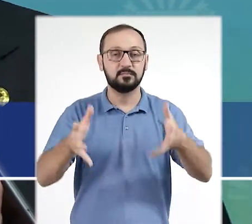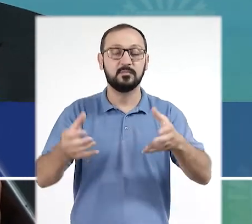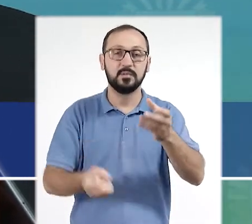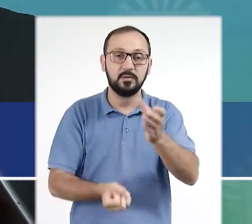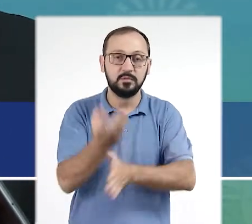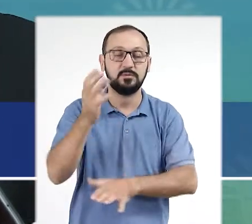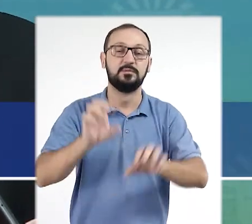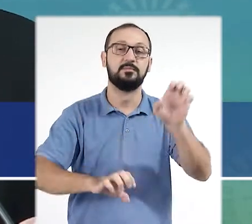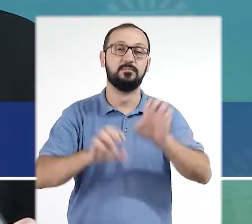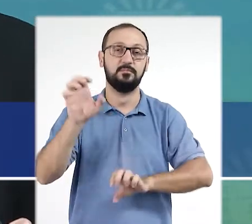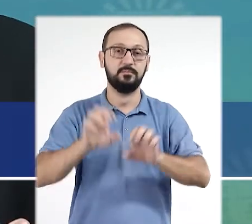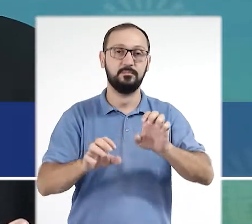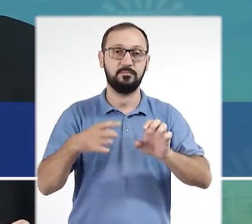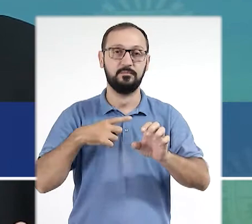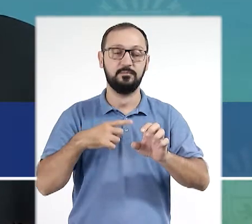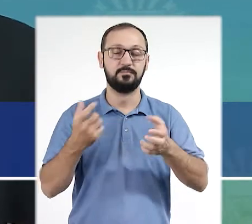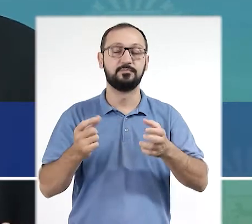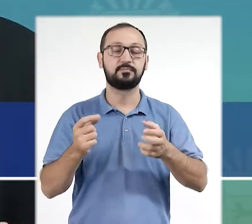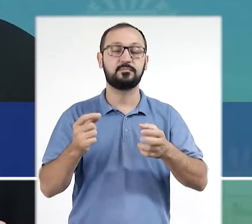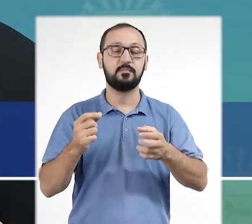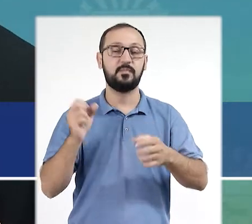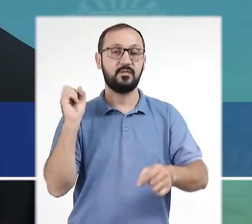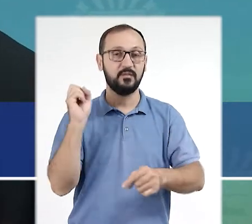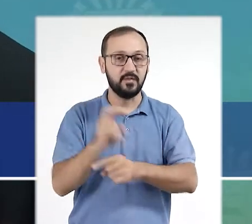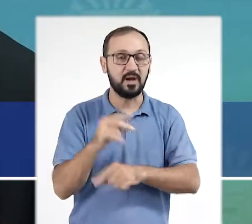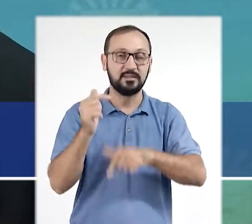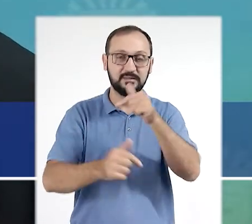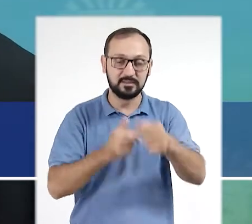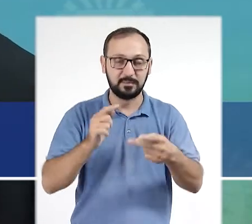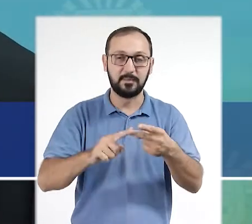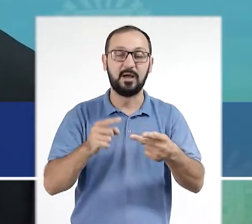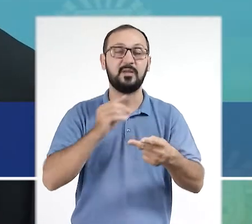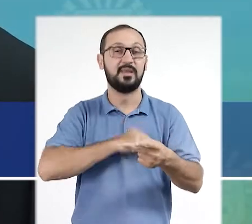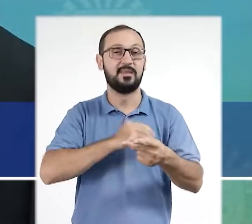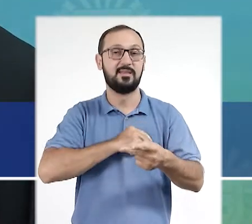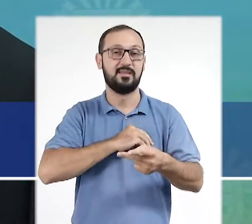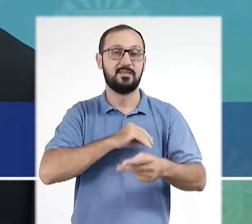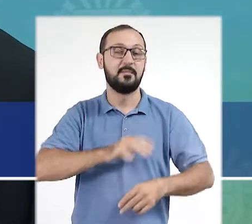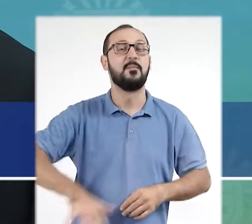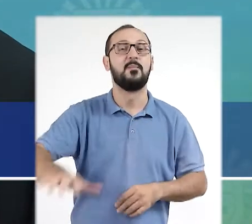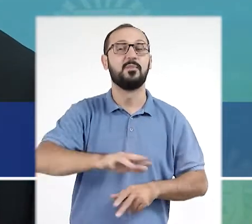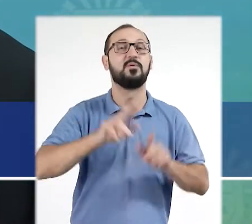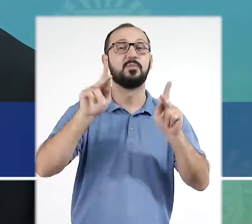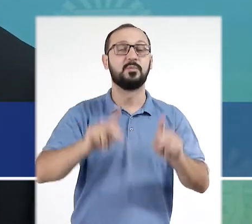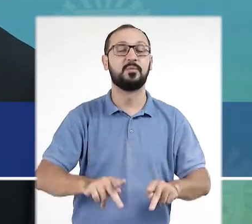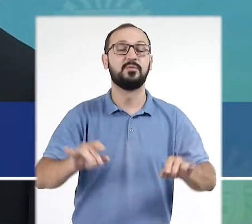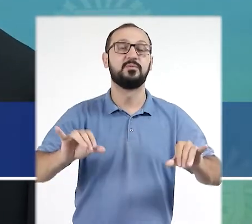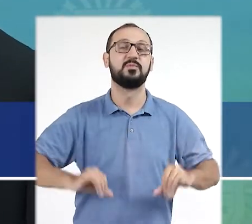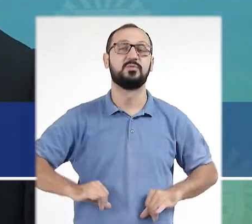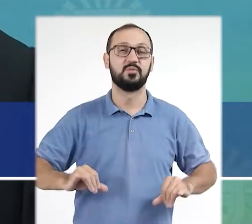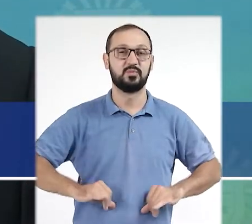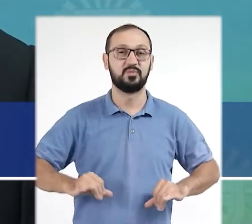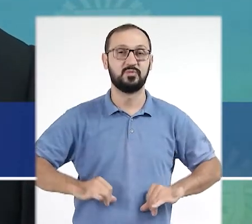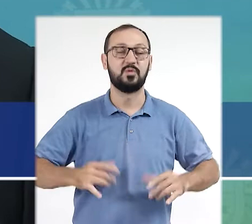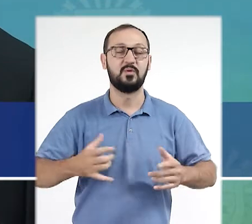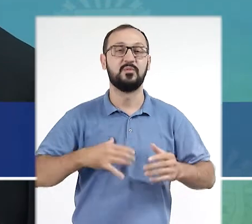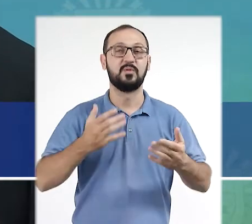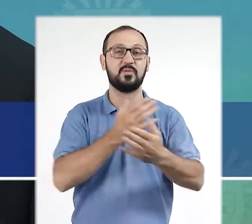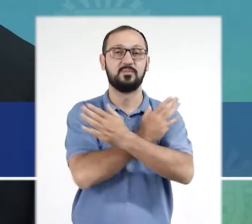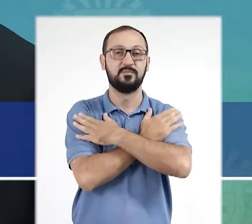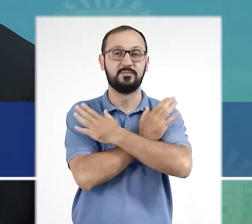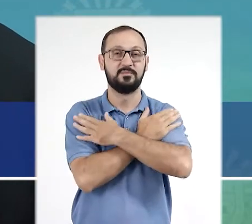o empreendedorismo no nosso estado, quer dizer, trazer emprego e renda para a nossa população que tanto sofre